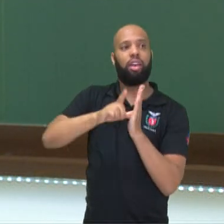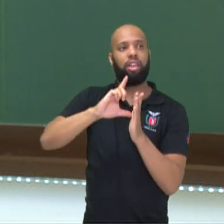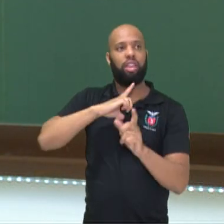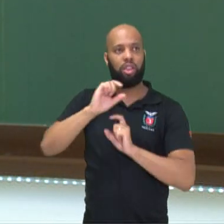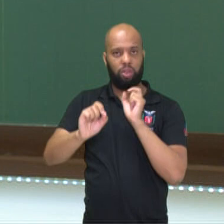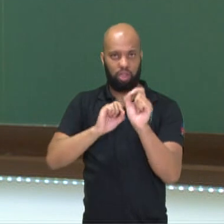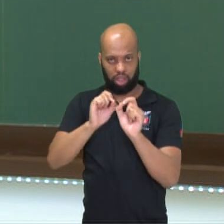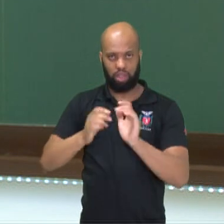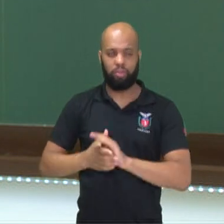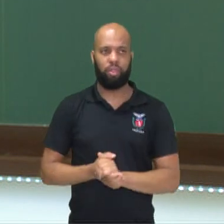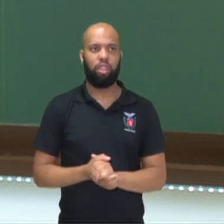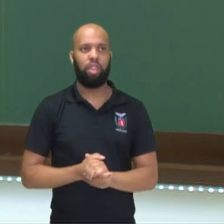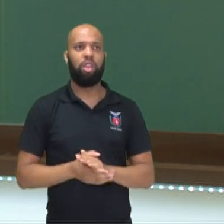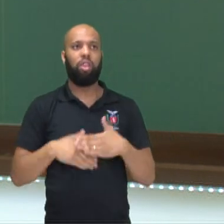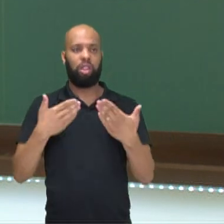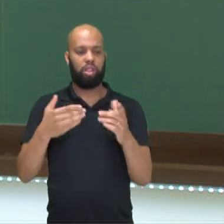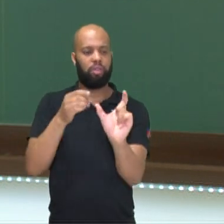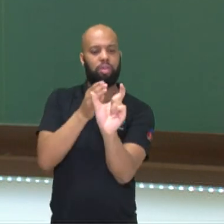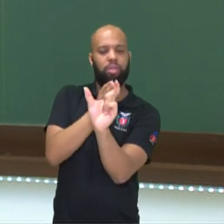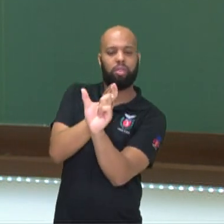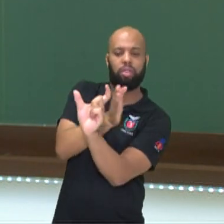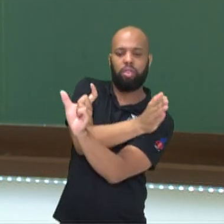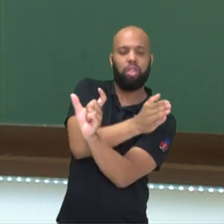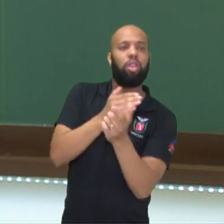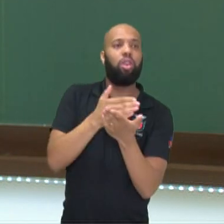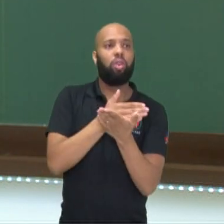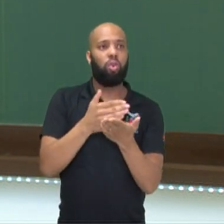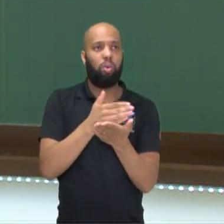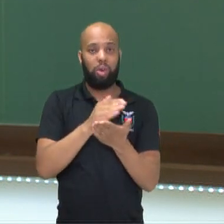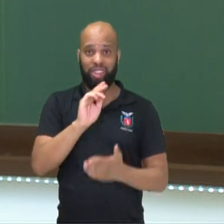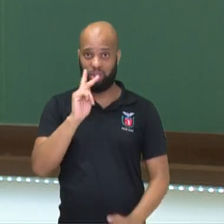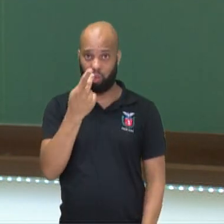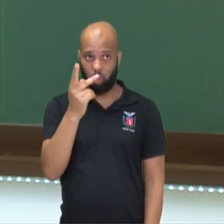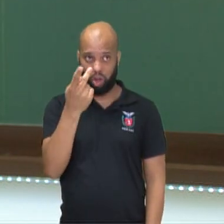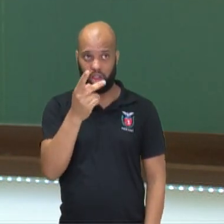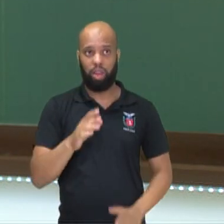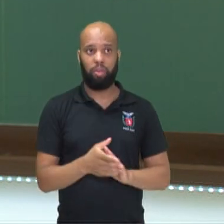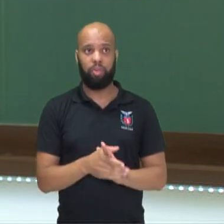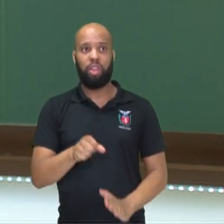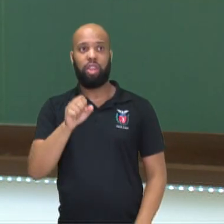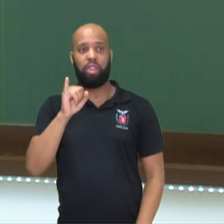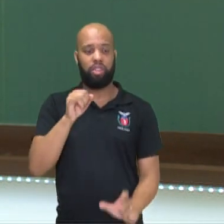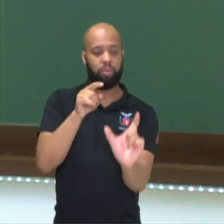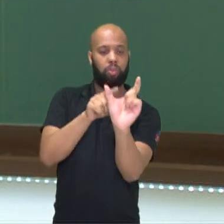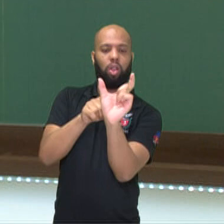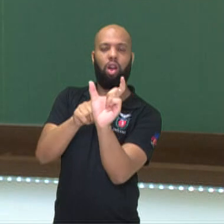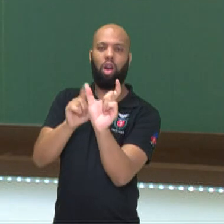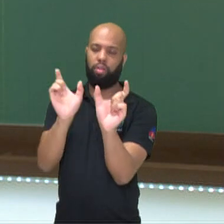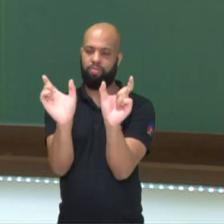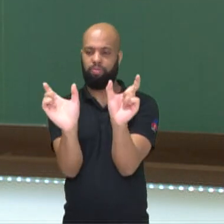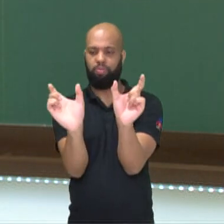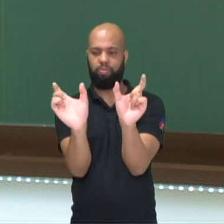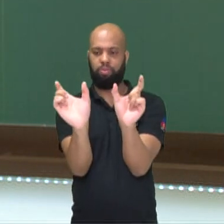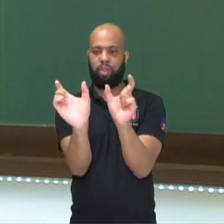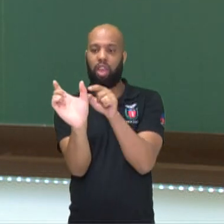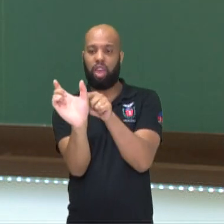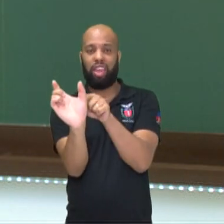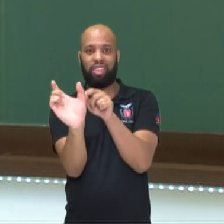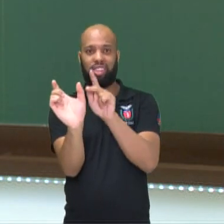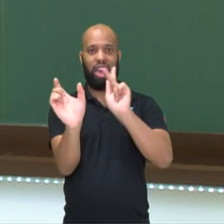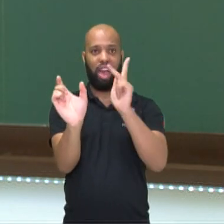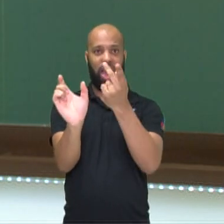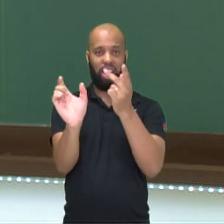quando o radical começar com a letra H, o segundo elemento começar com a letra H, o uso do hífen